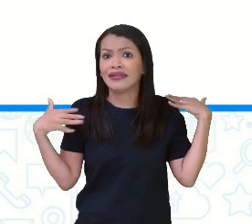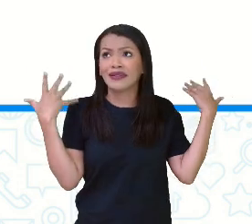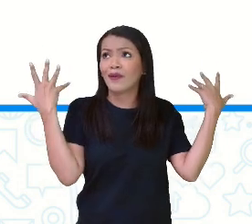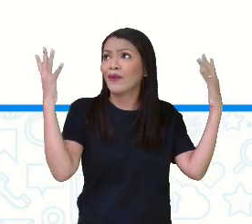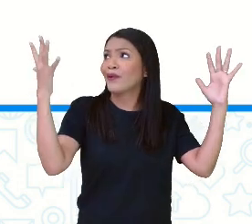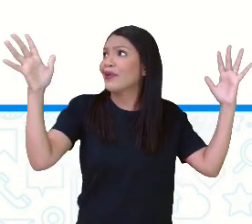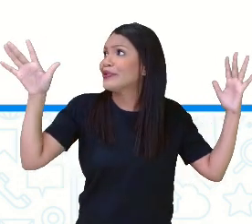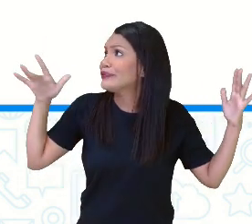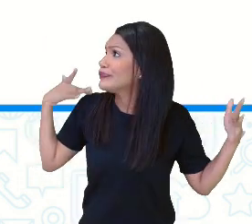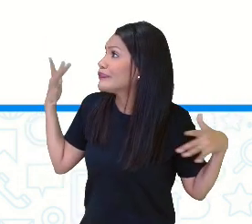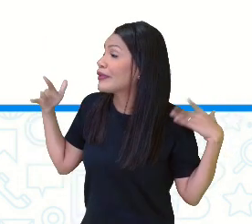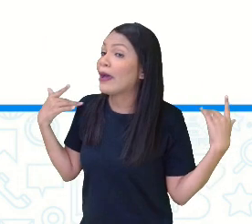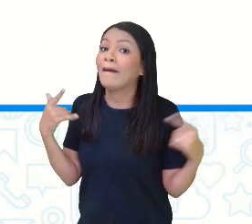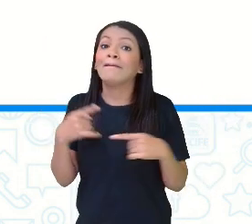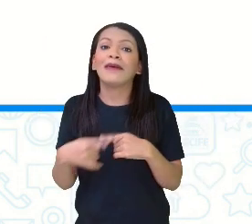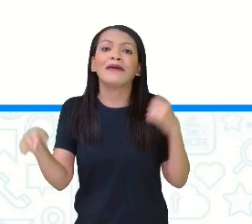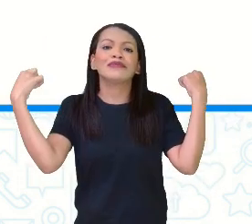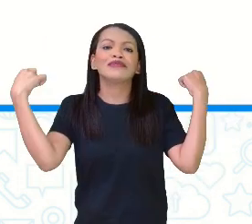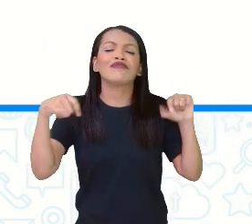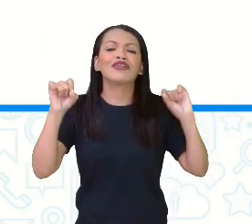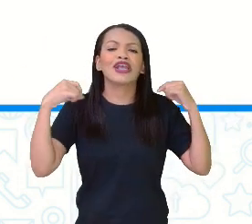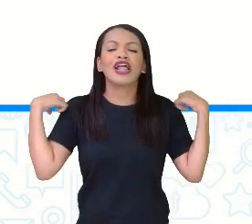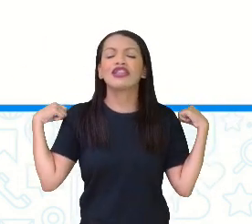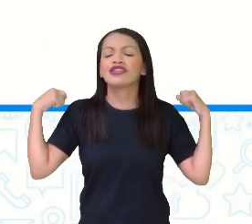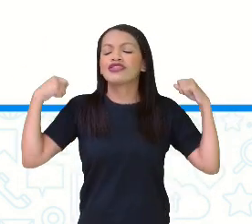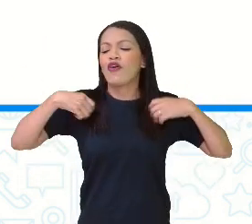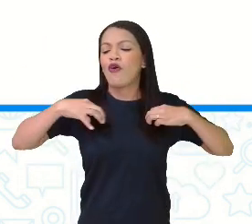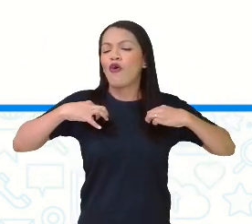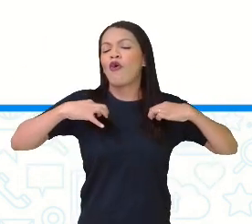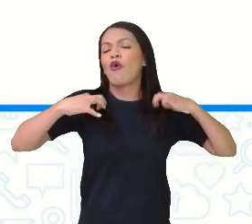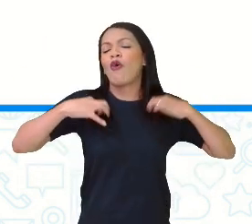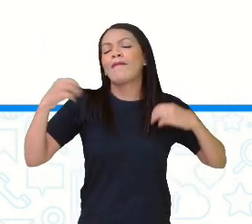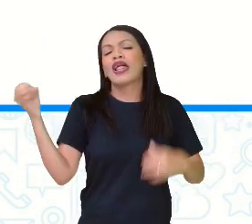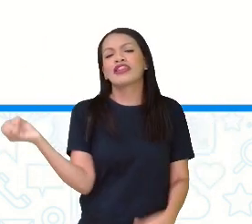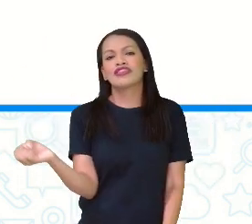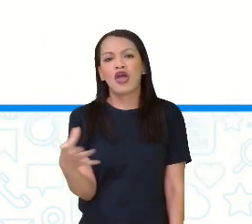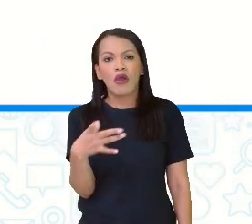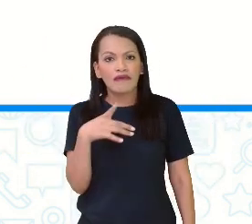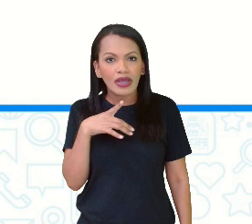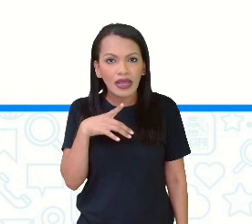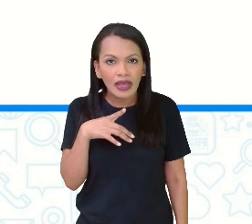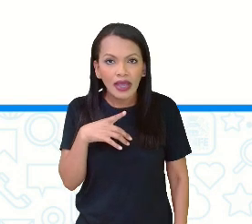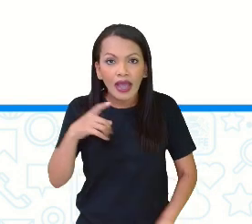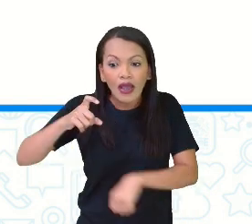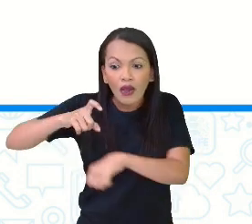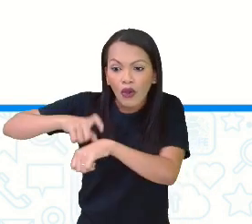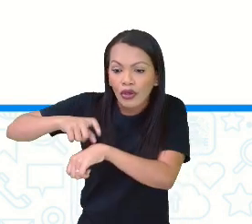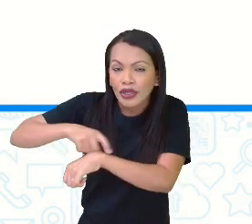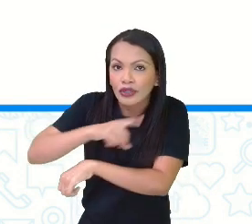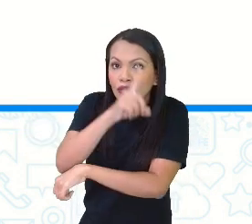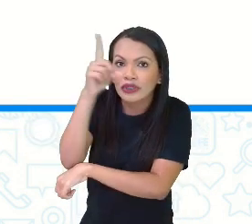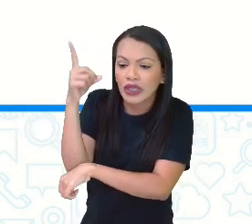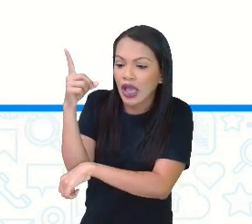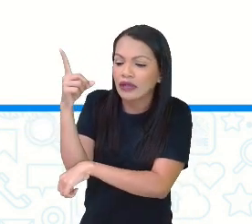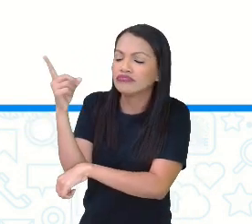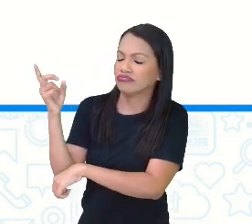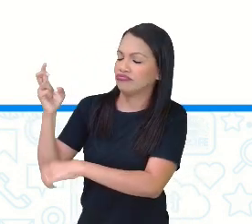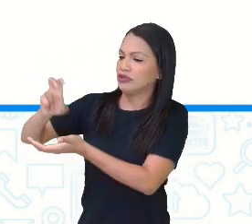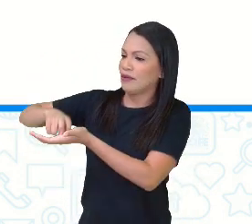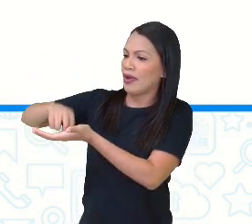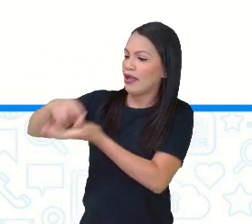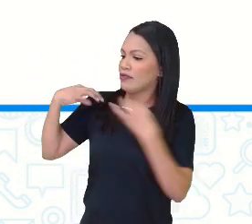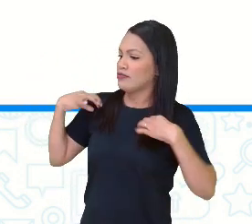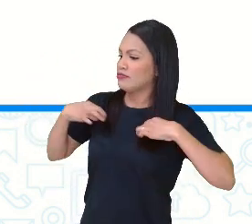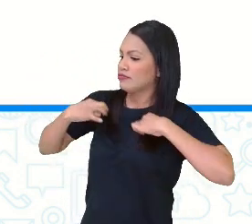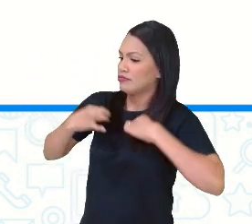contanto que pudesse vestir novos trajes. E ele tinha mesmo um para cada hora do dia, tanto que, ao invés de se